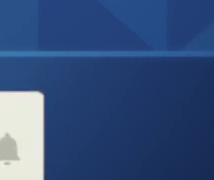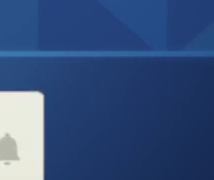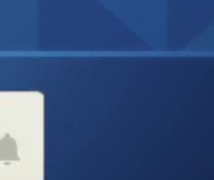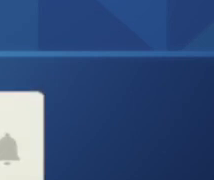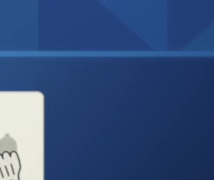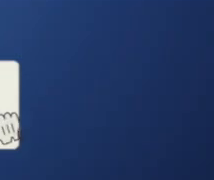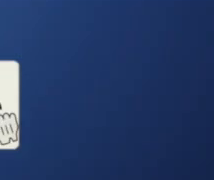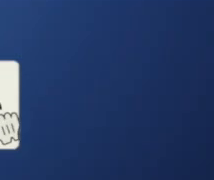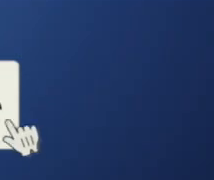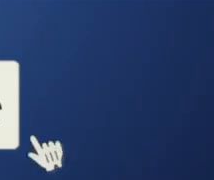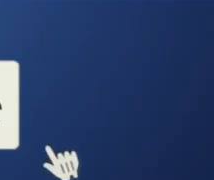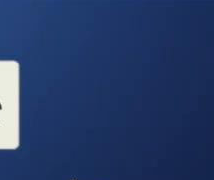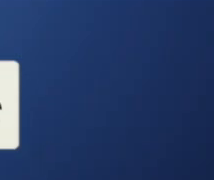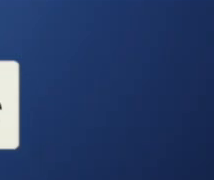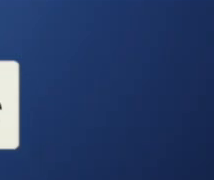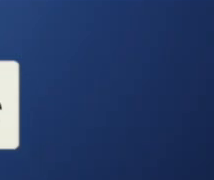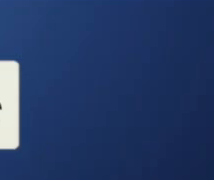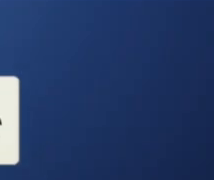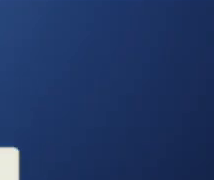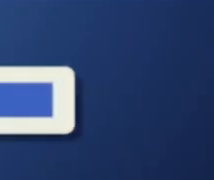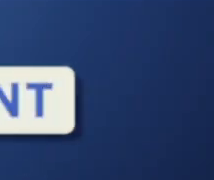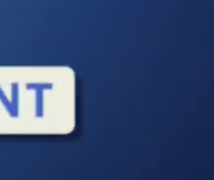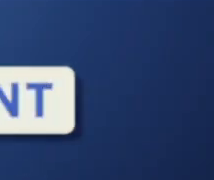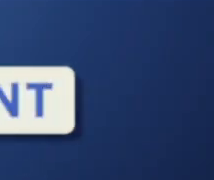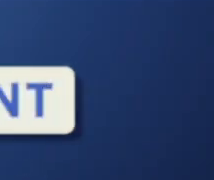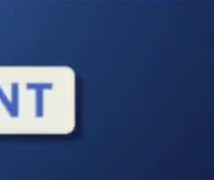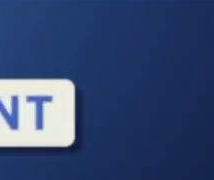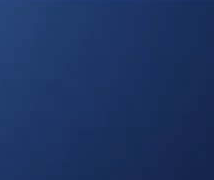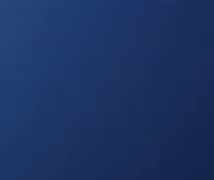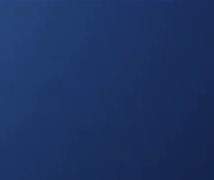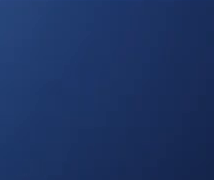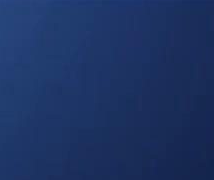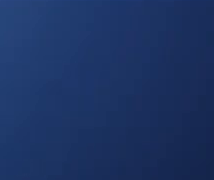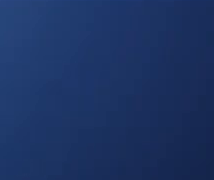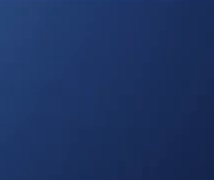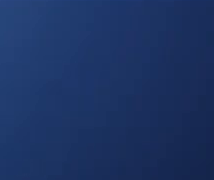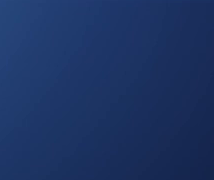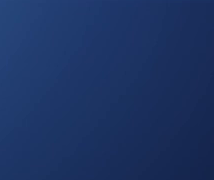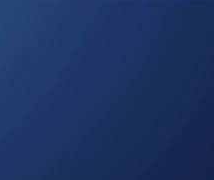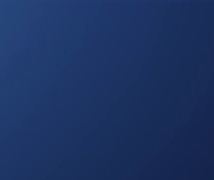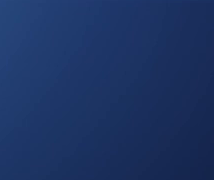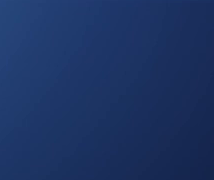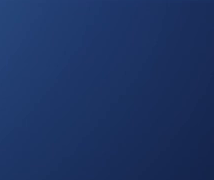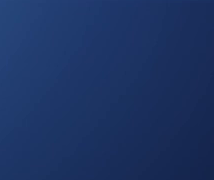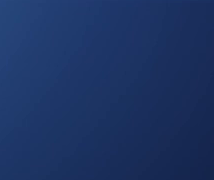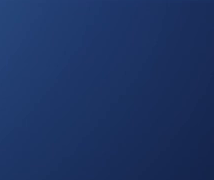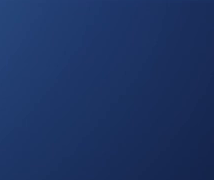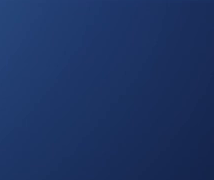lua inskreva. No hanehan butang notifikasan, hodifo komentari no fahetutan, ba media selu.